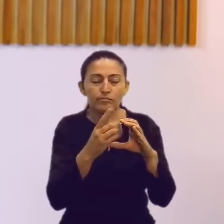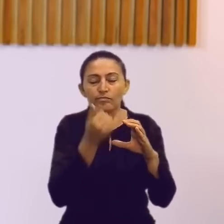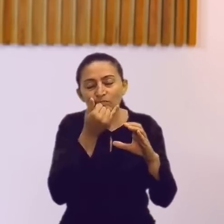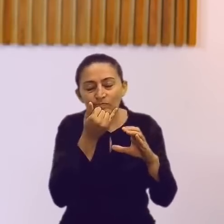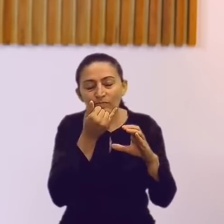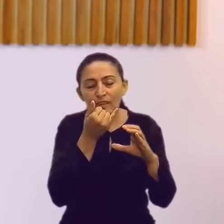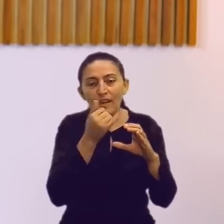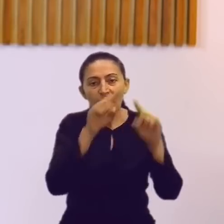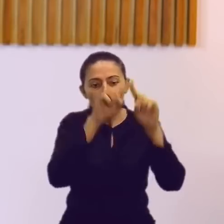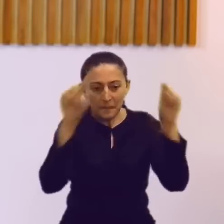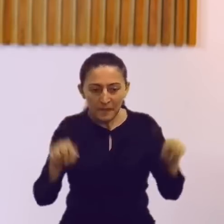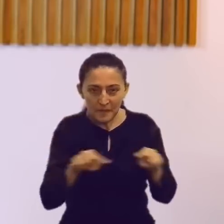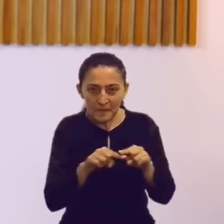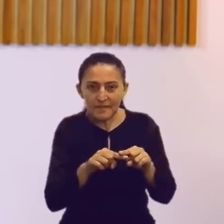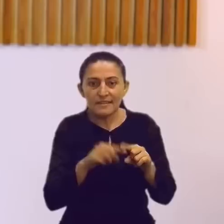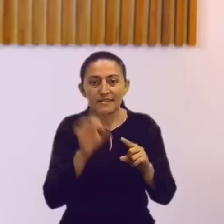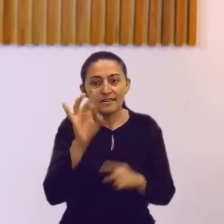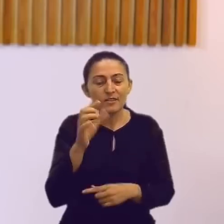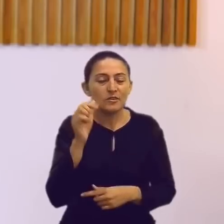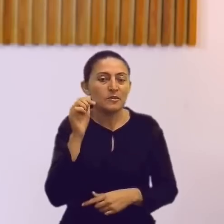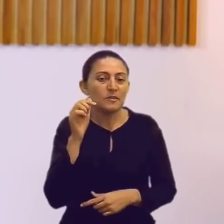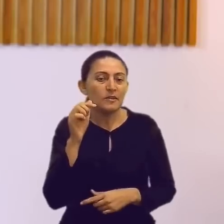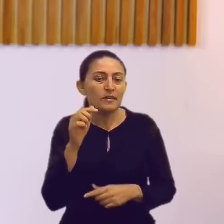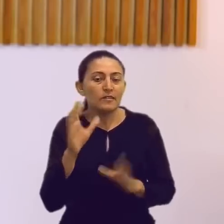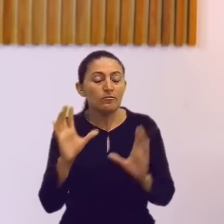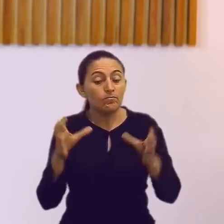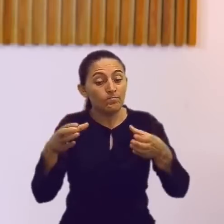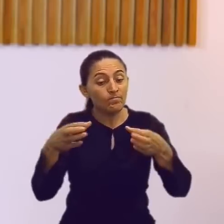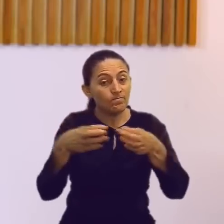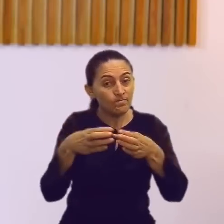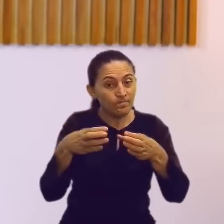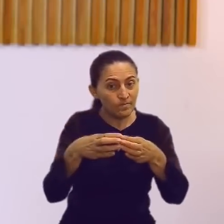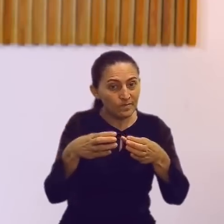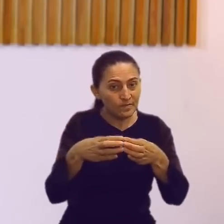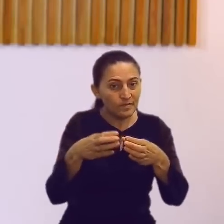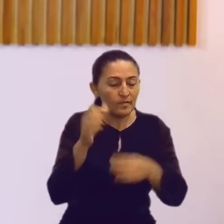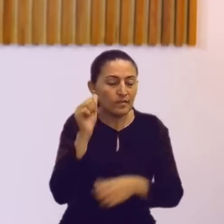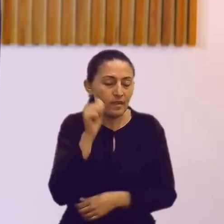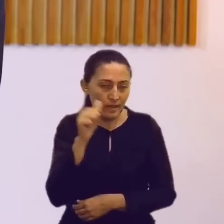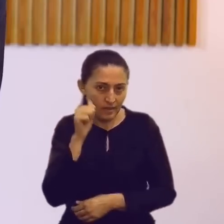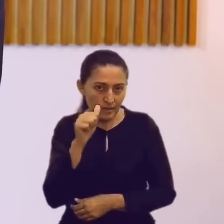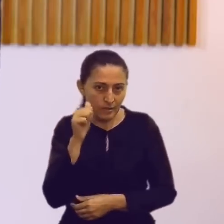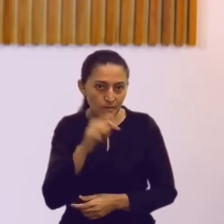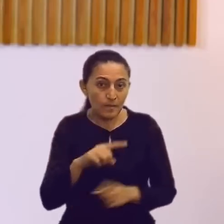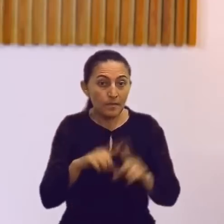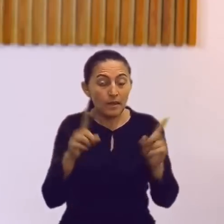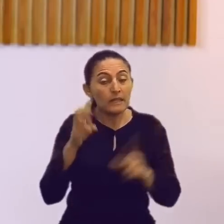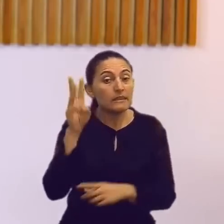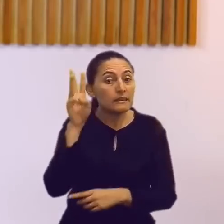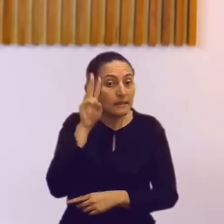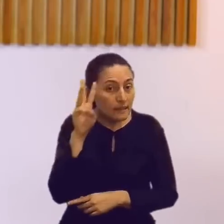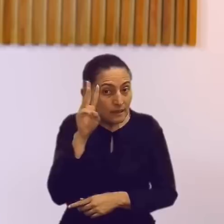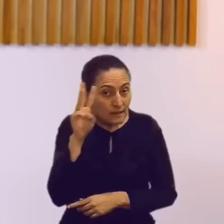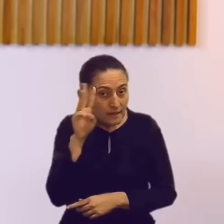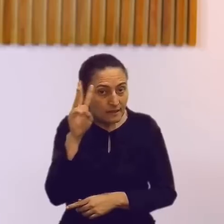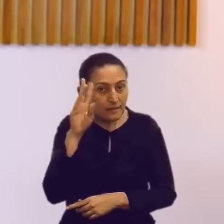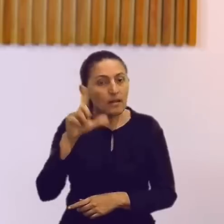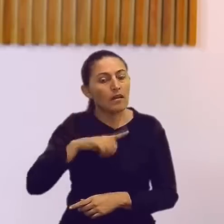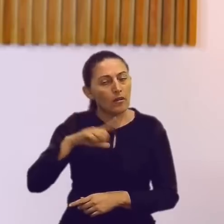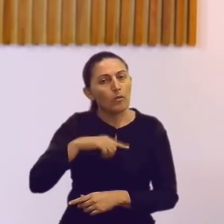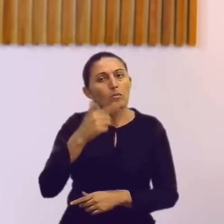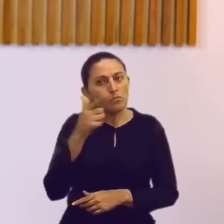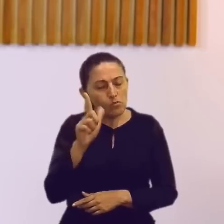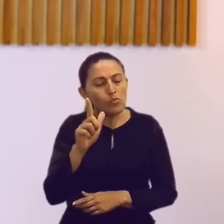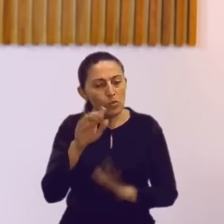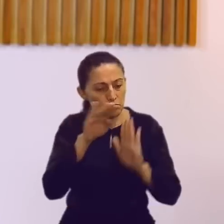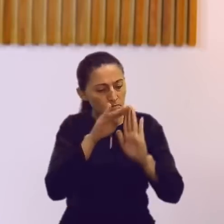programação através da equipe, né? E então, na terça-feira, nós temos também uma outra programação, também